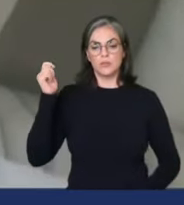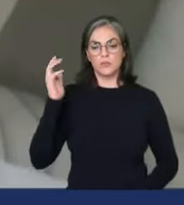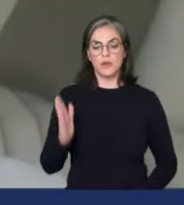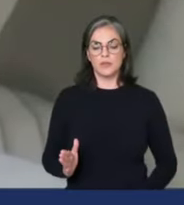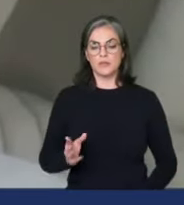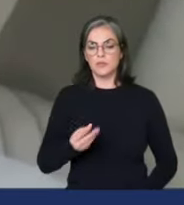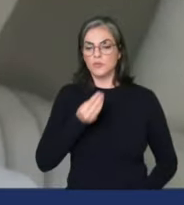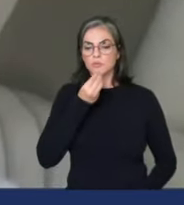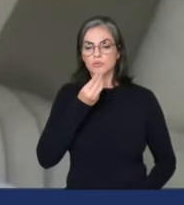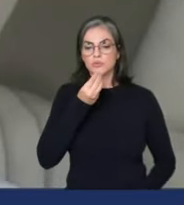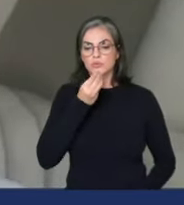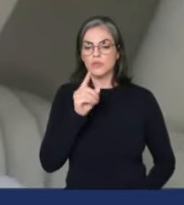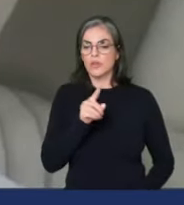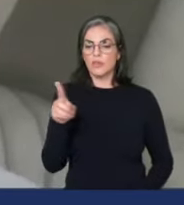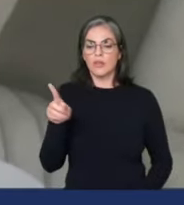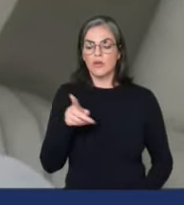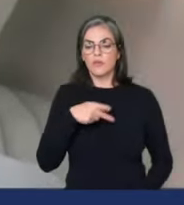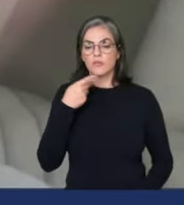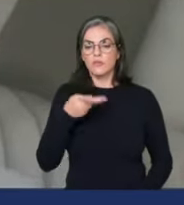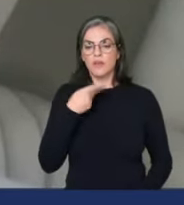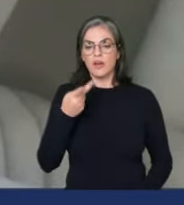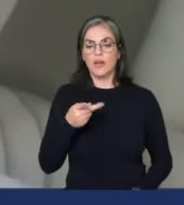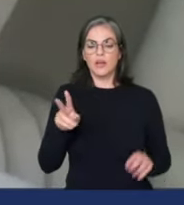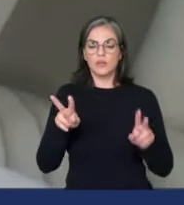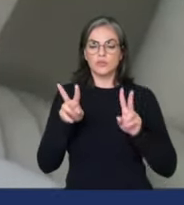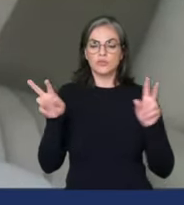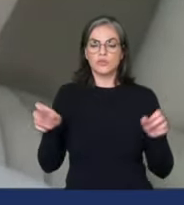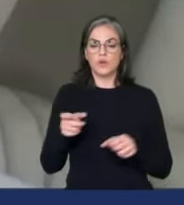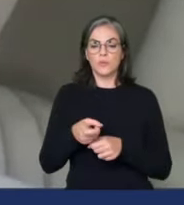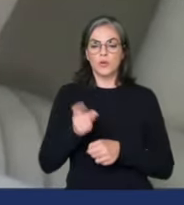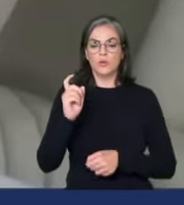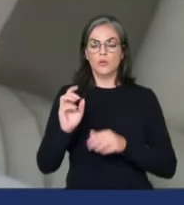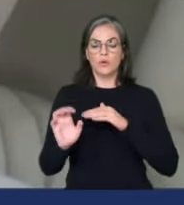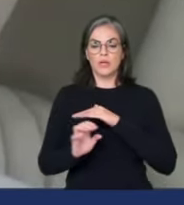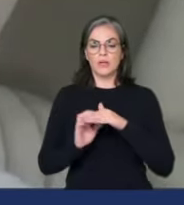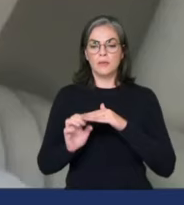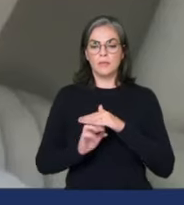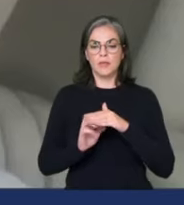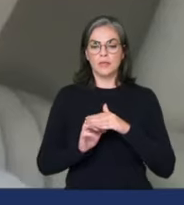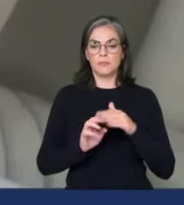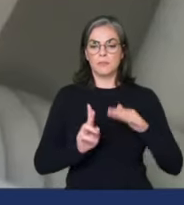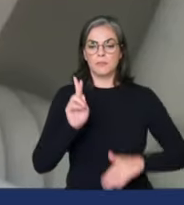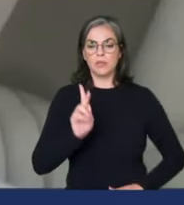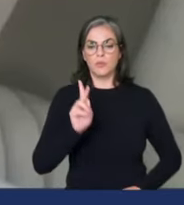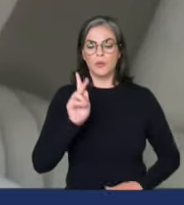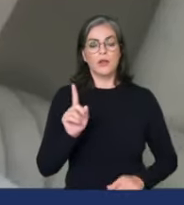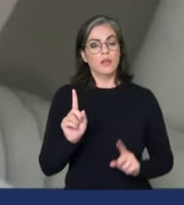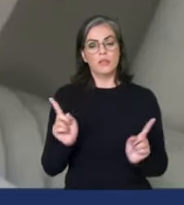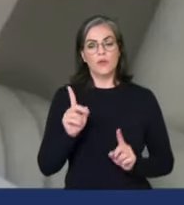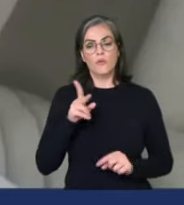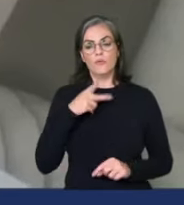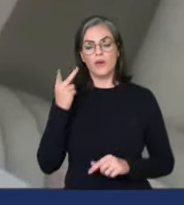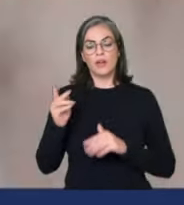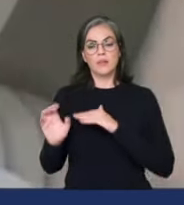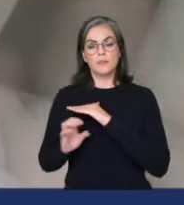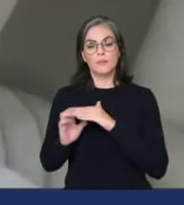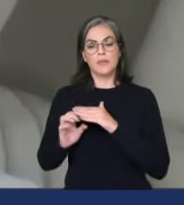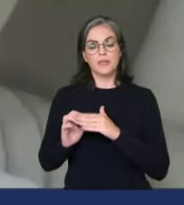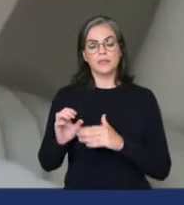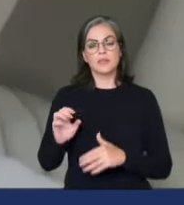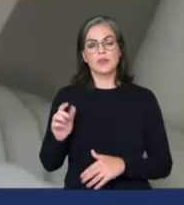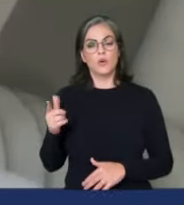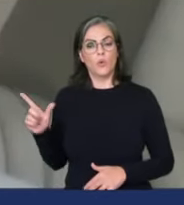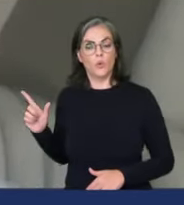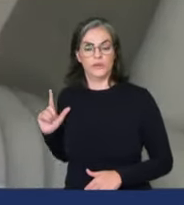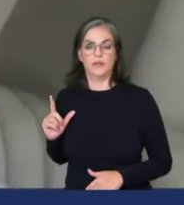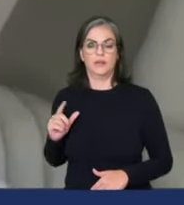lucro da Petrobras, das empresas petrolíferas, ele não fala. Ele fala da Petrobras. Né? Fala que é